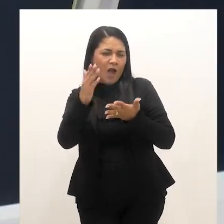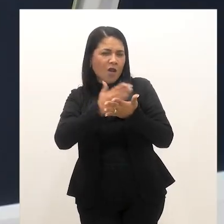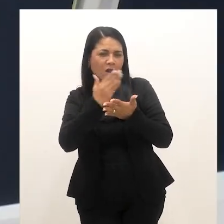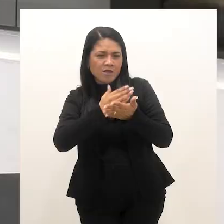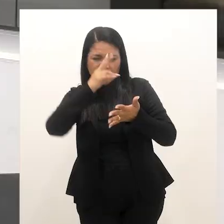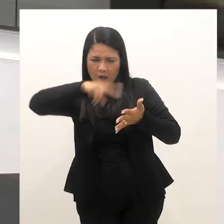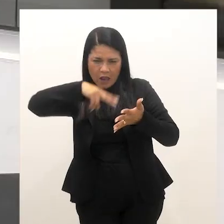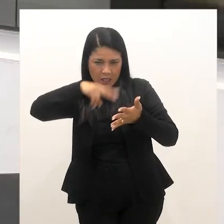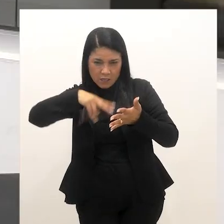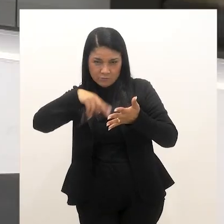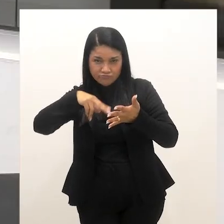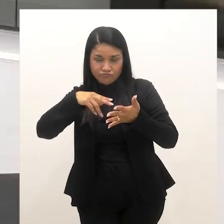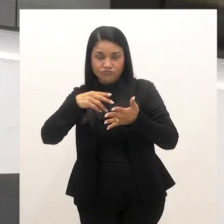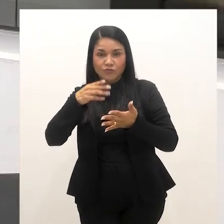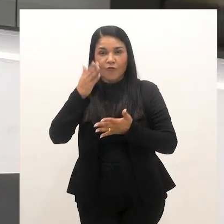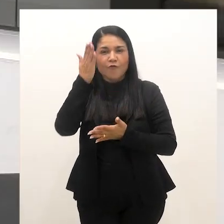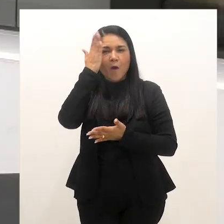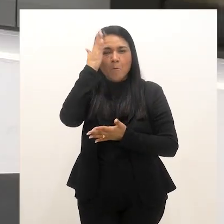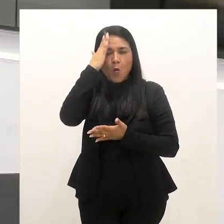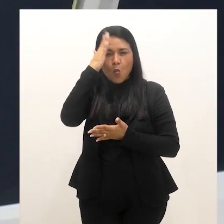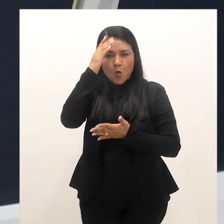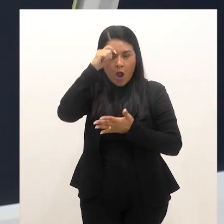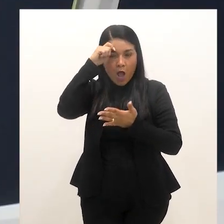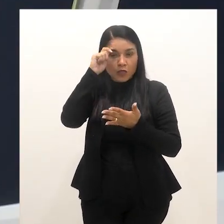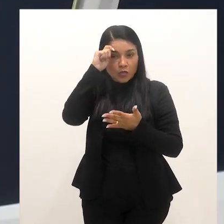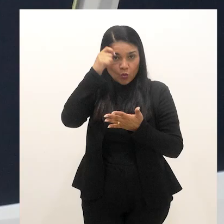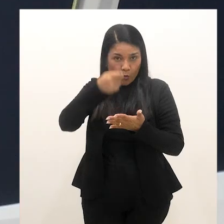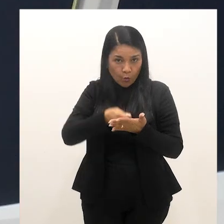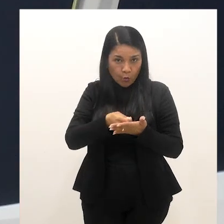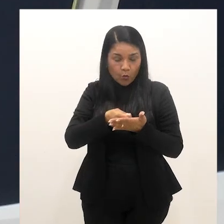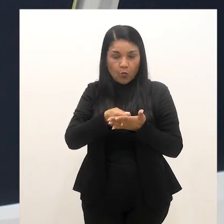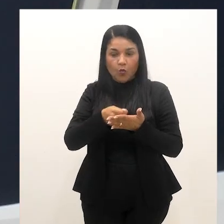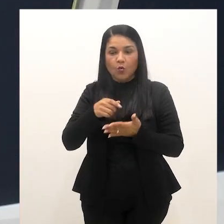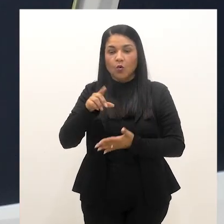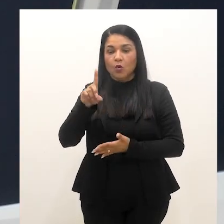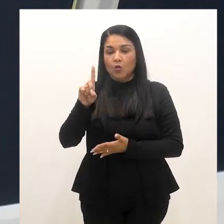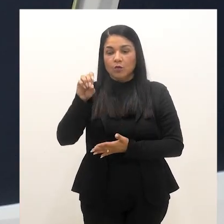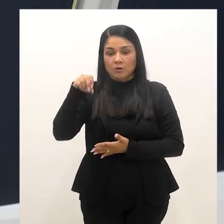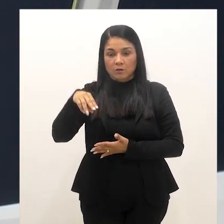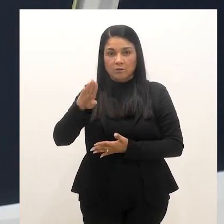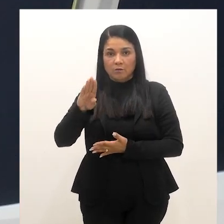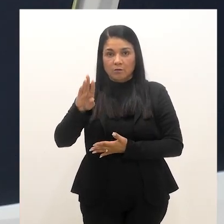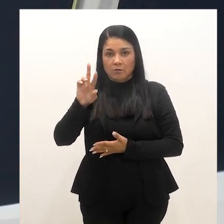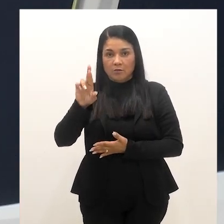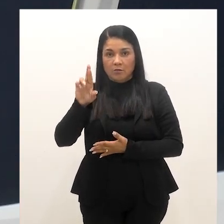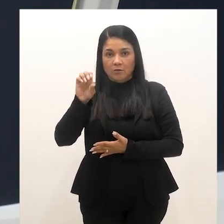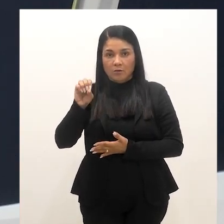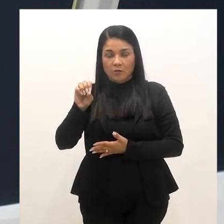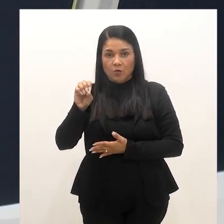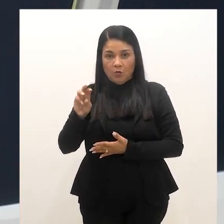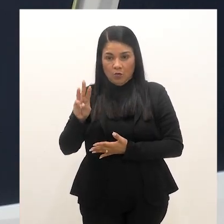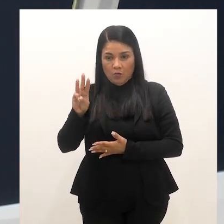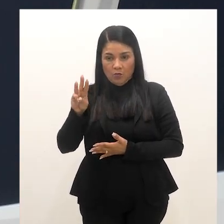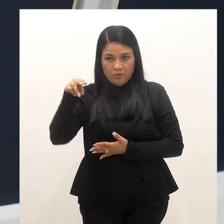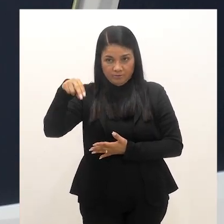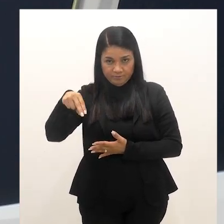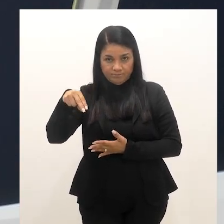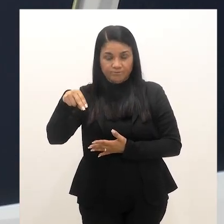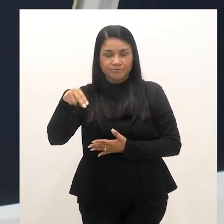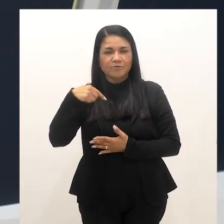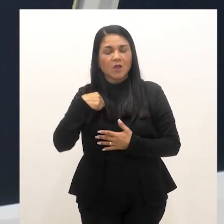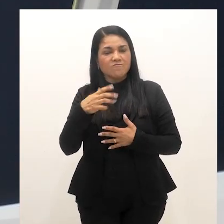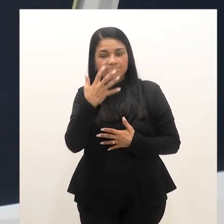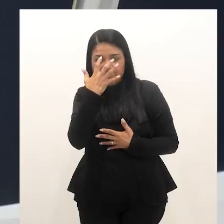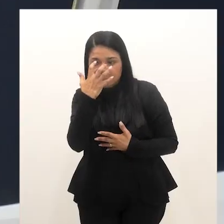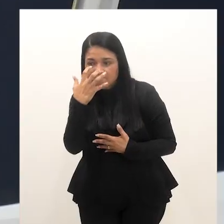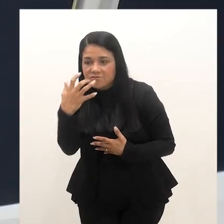Origem. Haja mistério. Haja mistério. Códigos. E aí eu